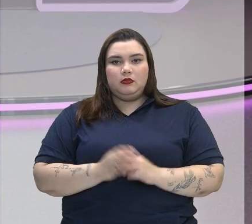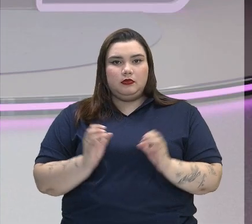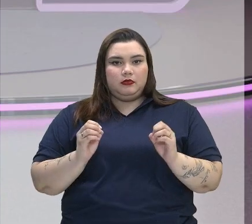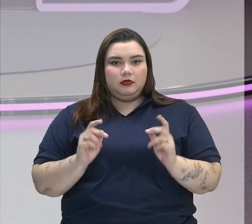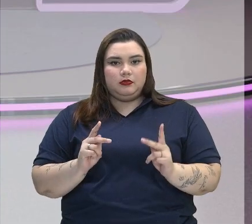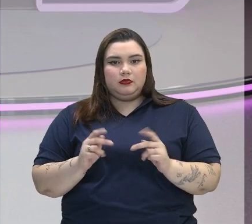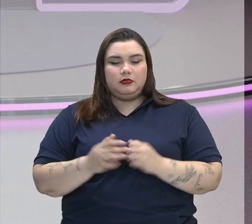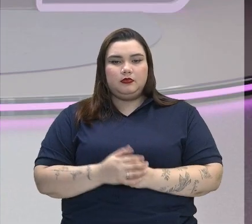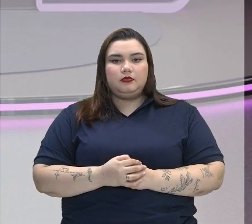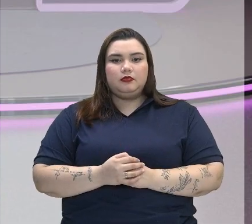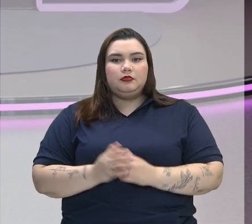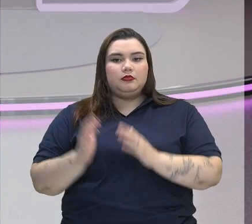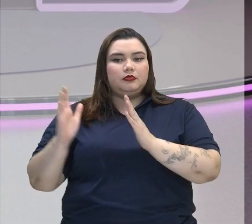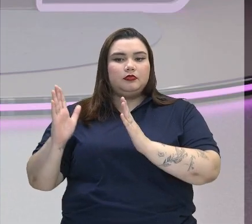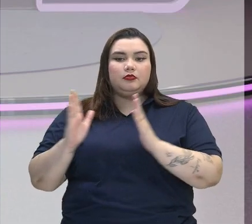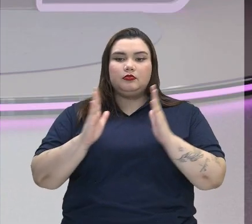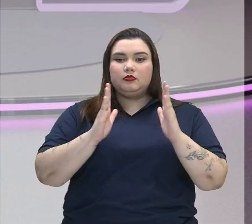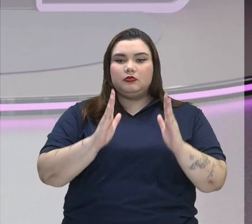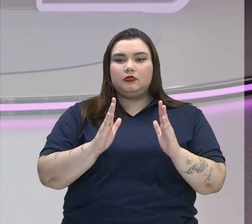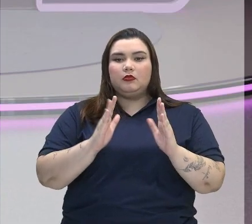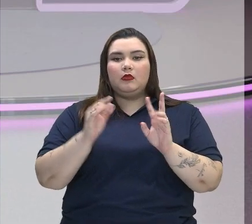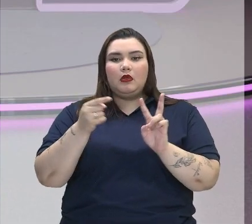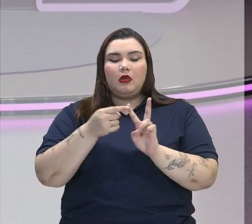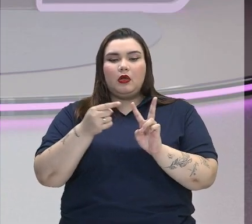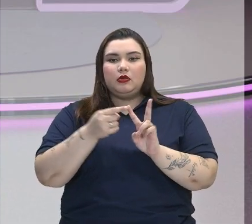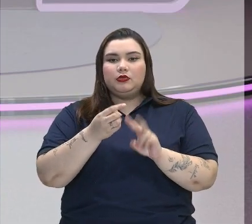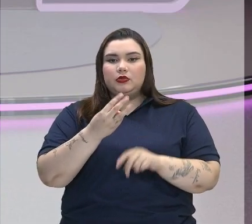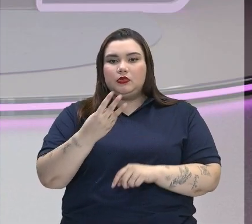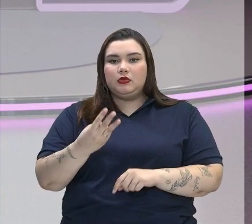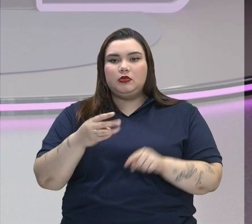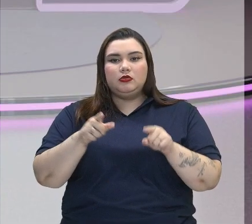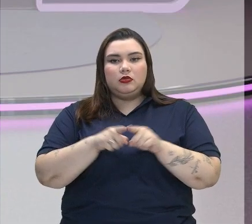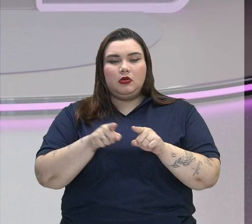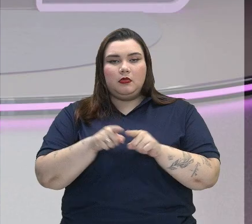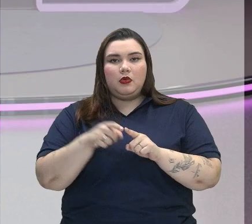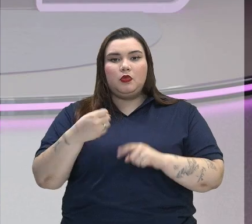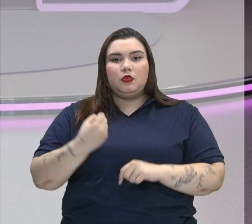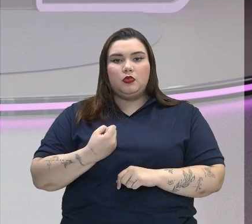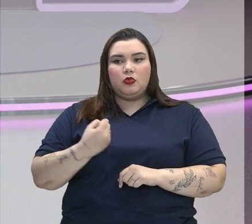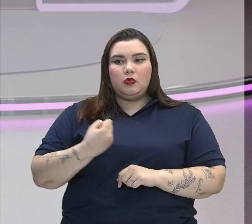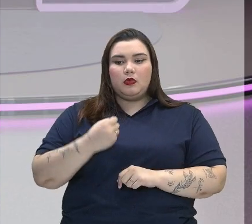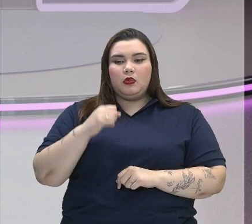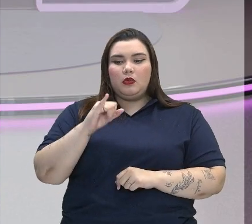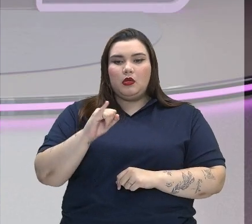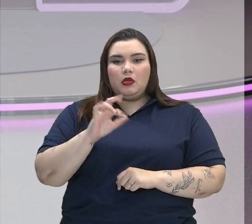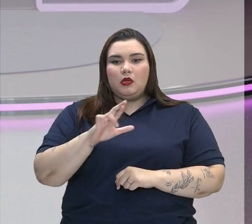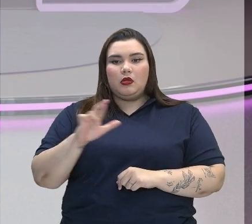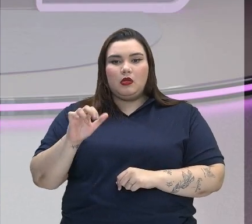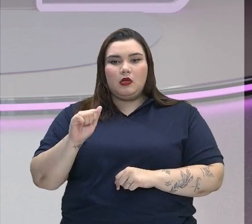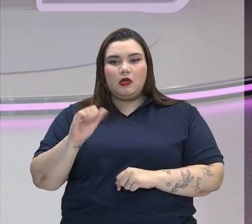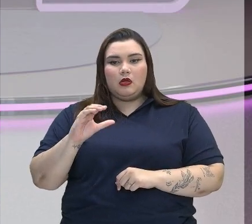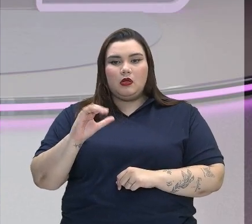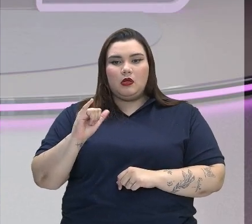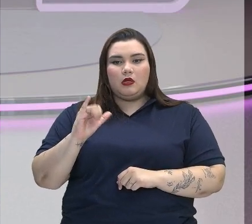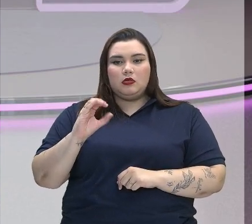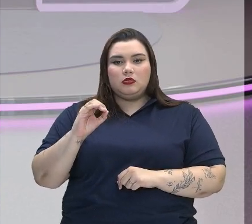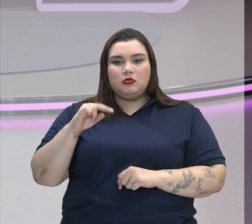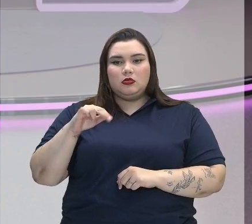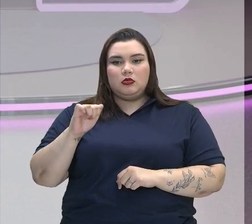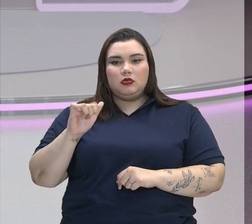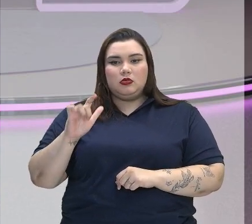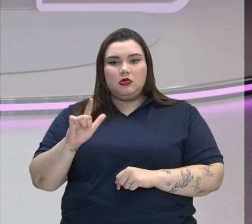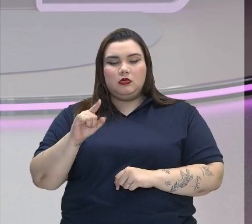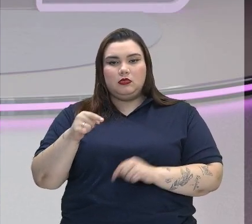certo? Assim como a raiz de 2, a raiz de 3 também ele é um número irracional, tá? Quando você faz ali na calculadora,